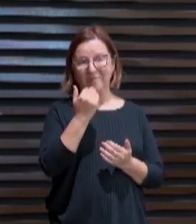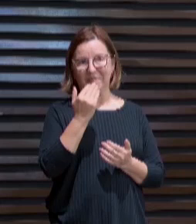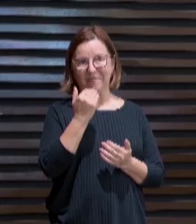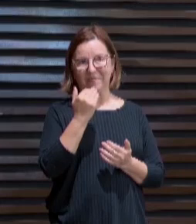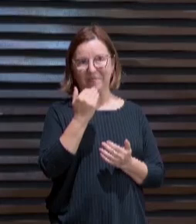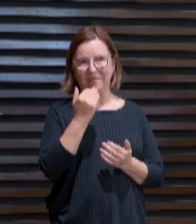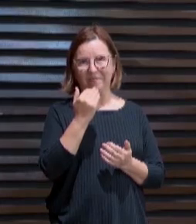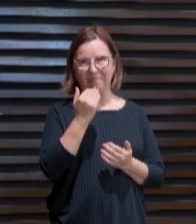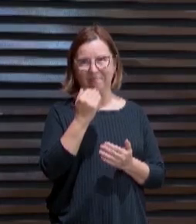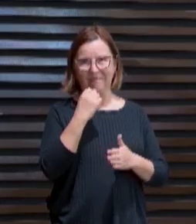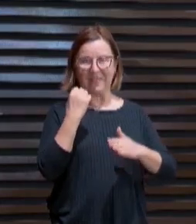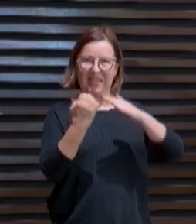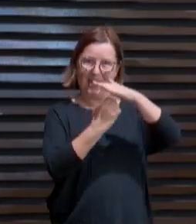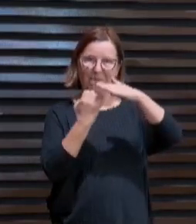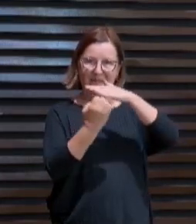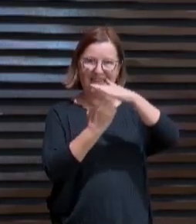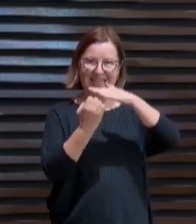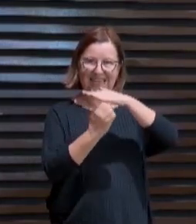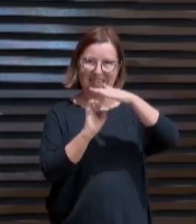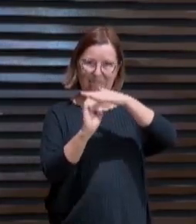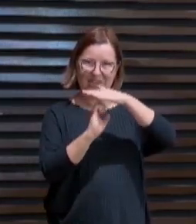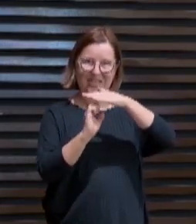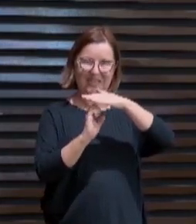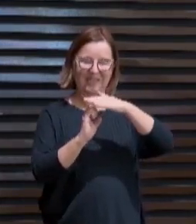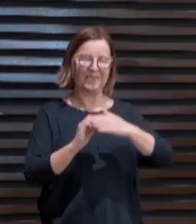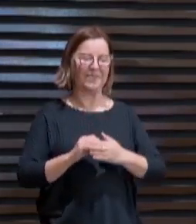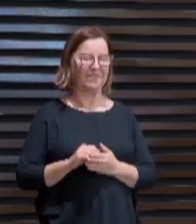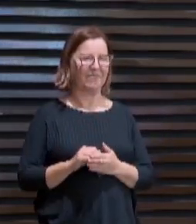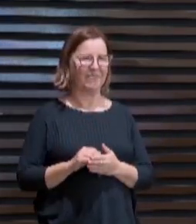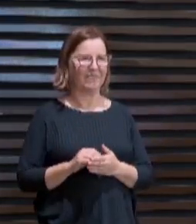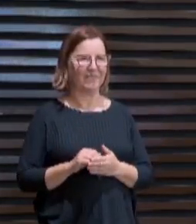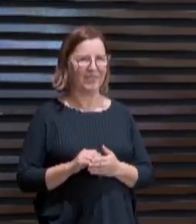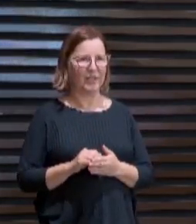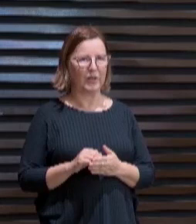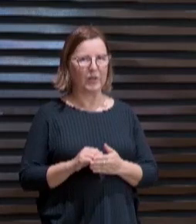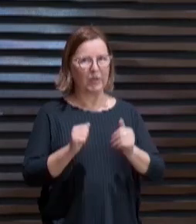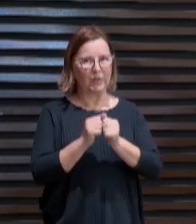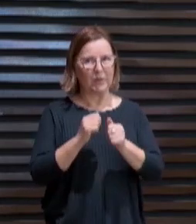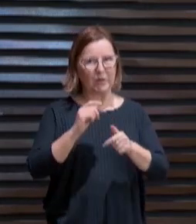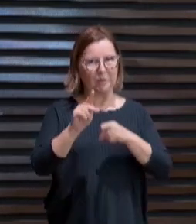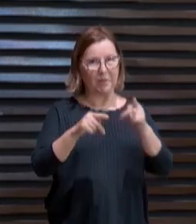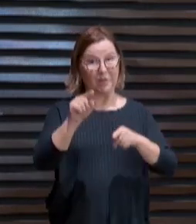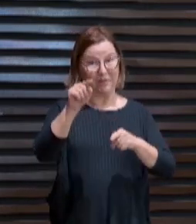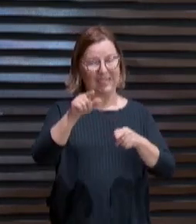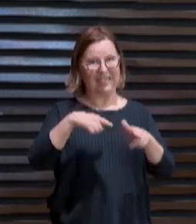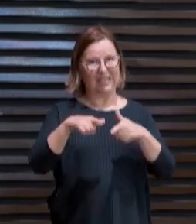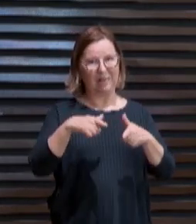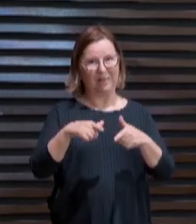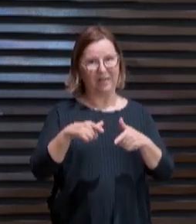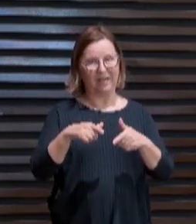da empresa, um almoço da empresa lá com clientes, com fornecedores, com o pessoal que você trabalha, né? E a maioria